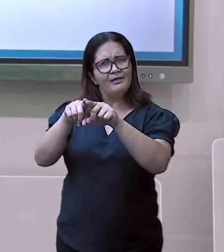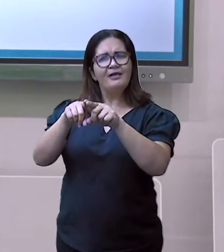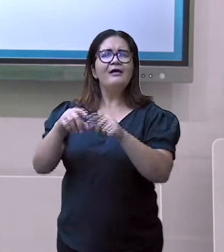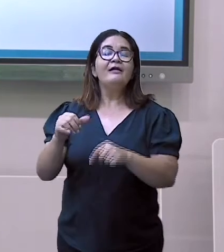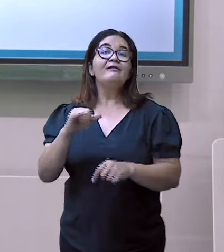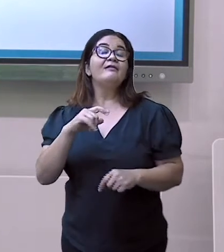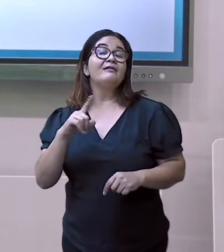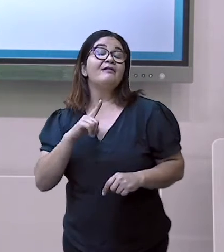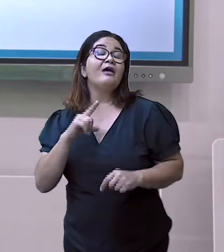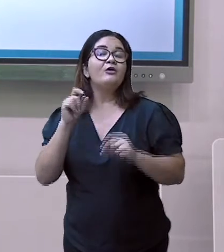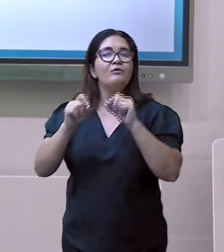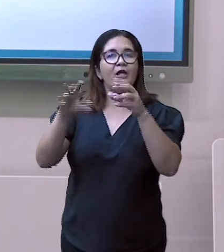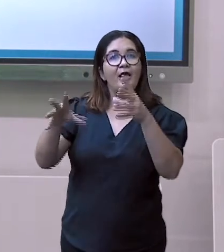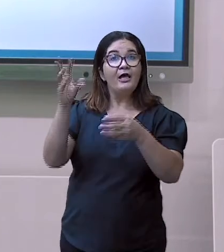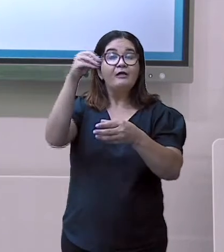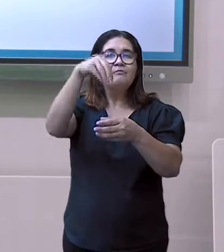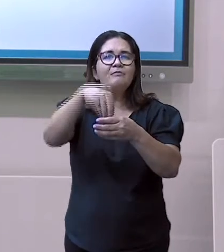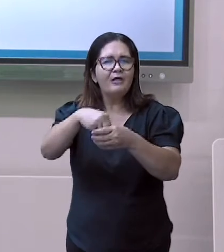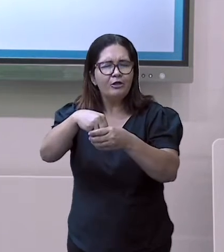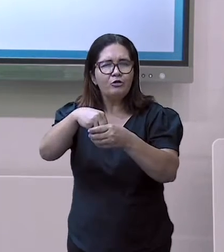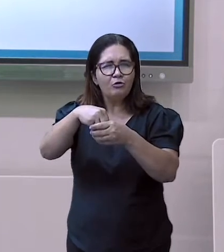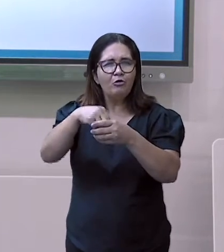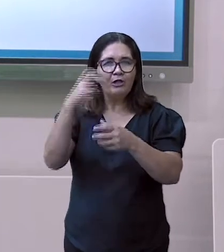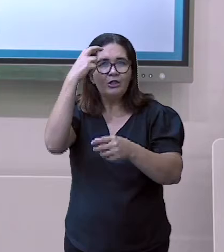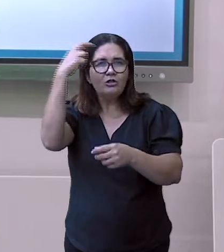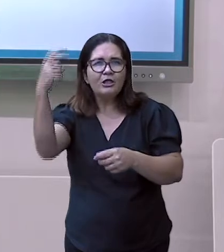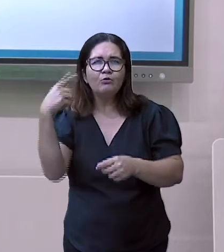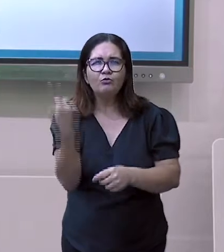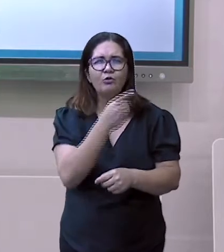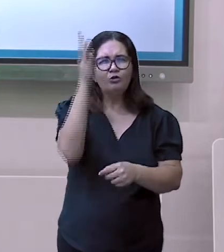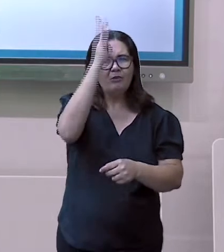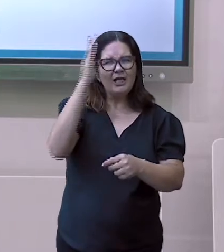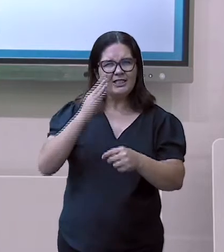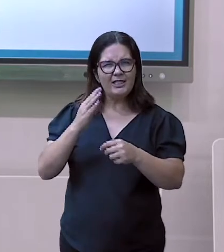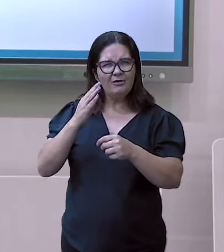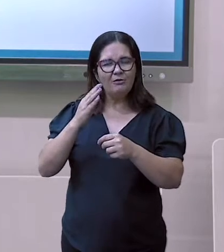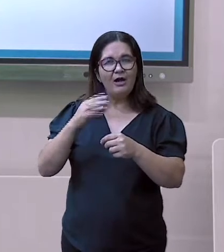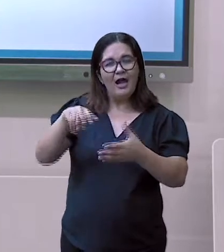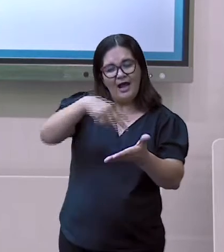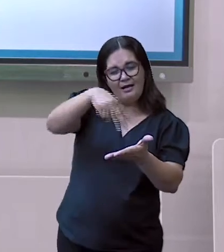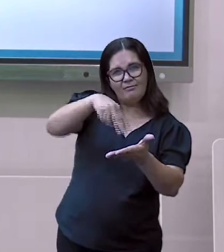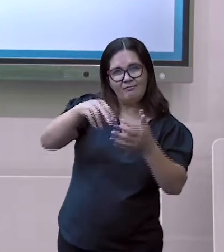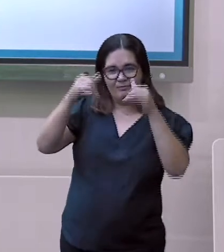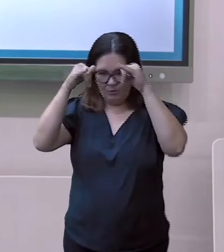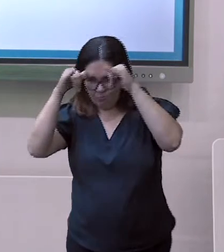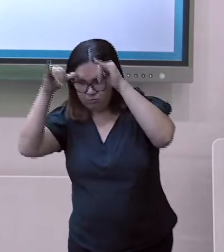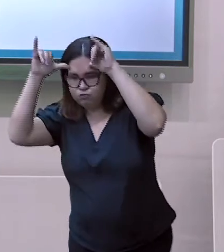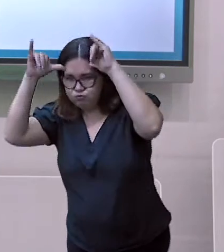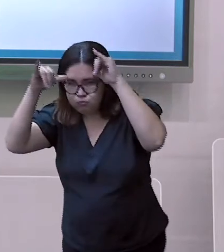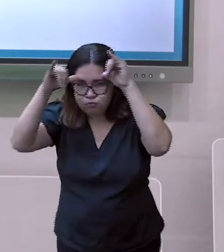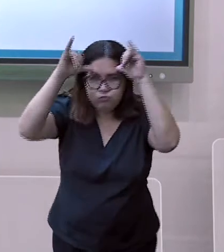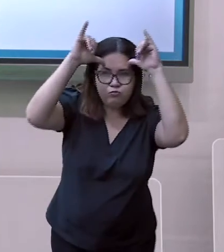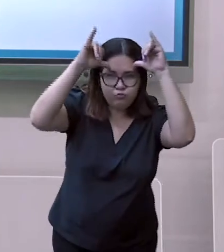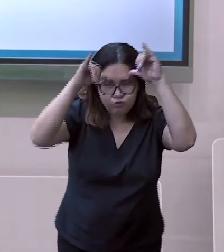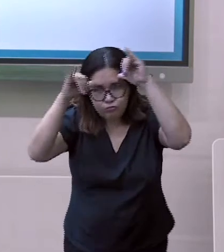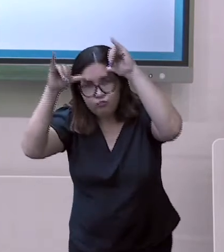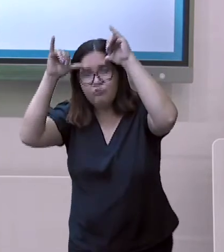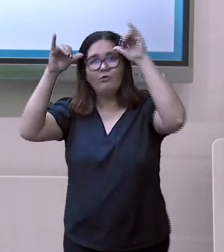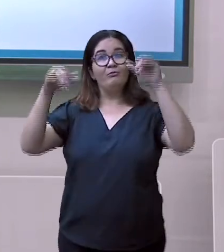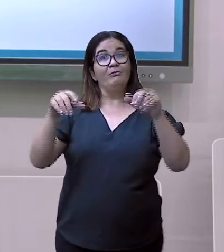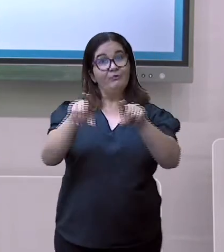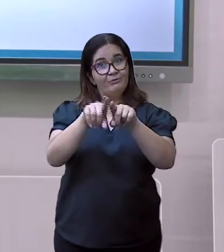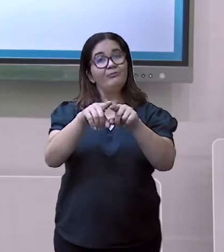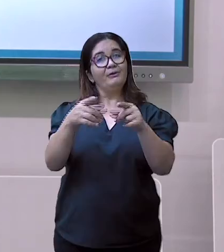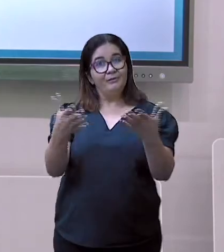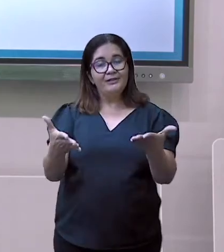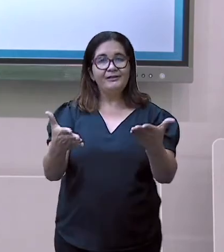de foguetos. Nossa cultura é muito vasta e extensa, não é mesmo? Vamos conhecer sobre